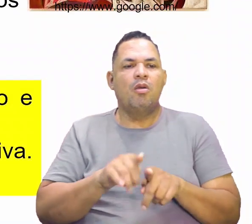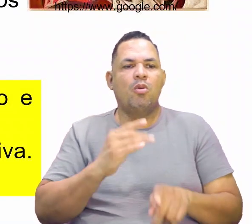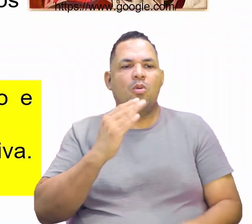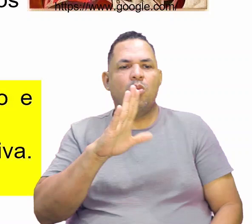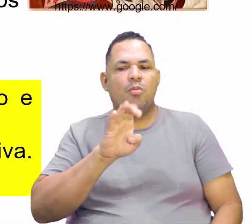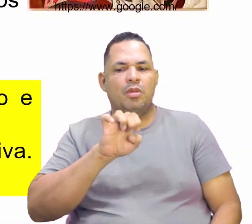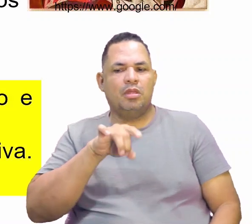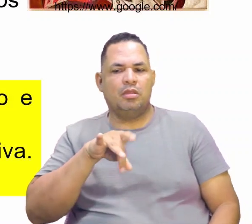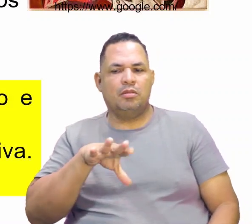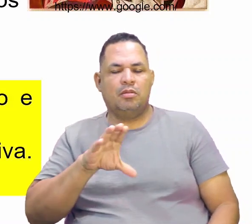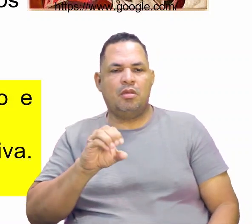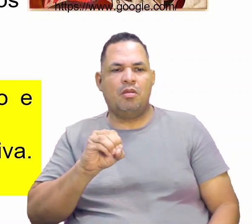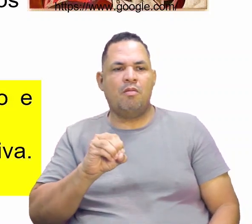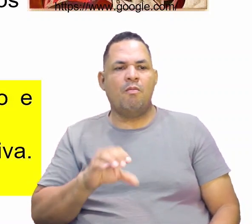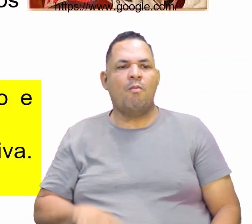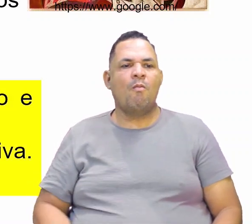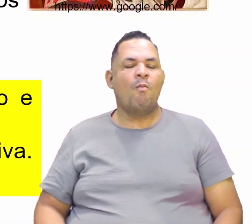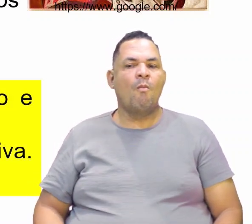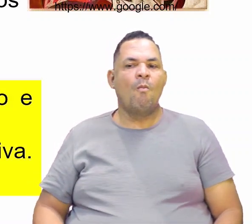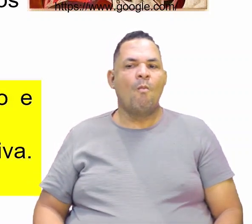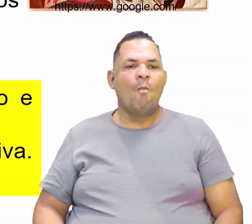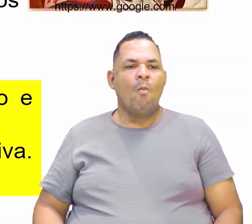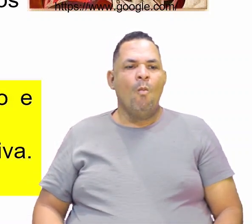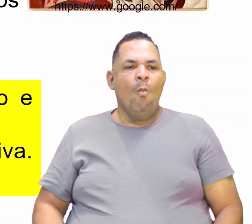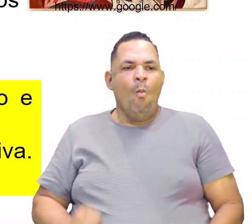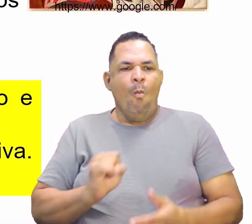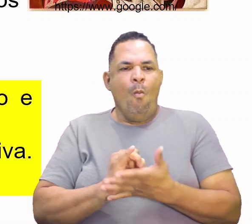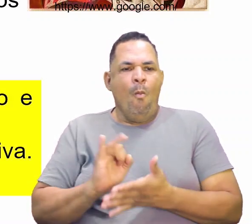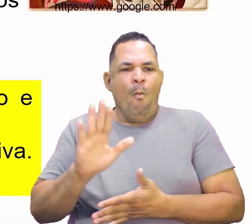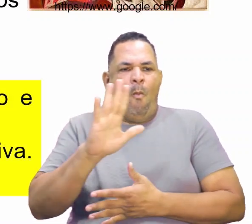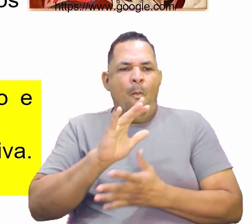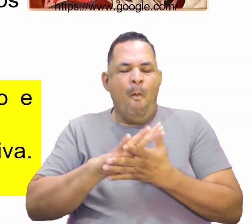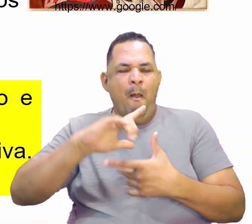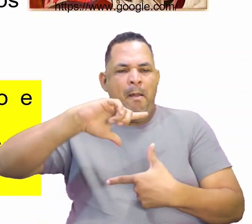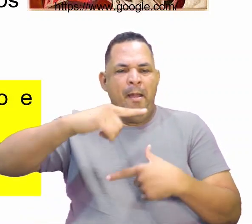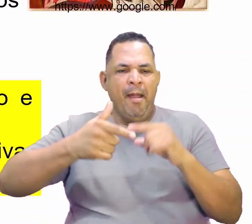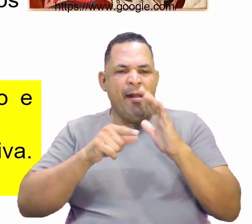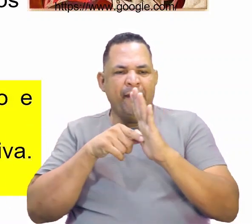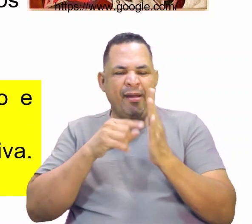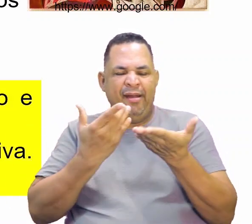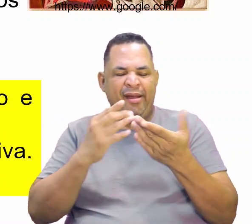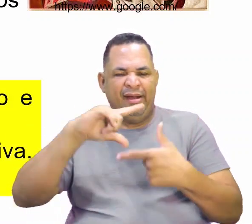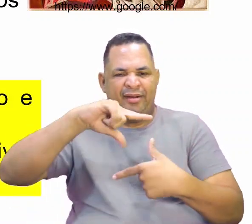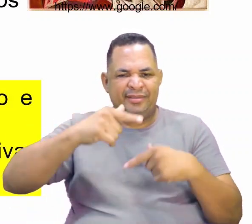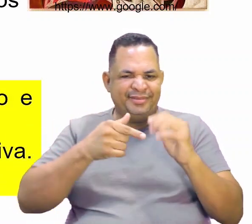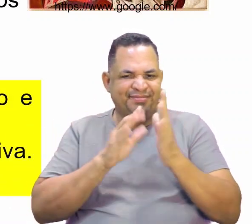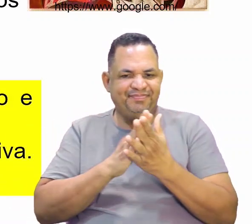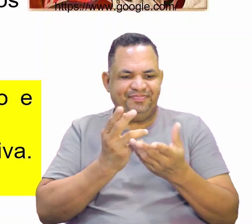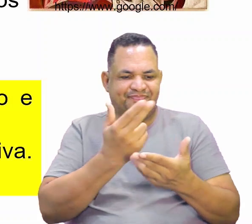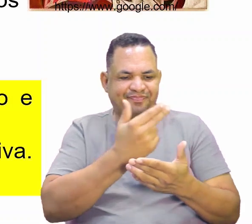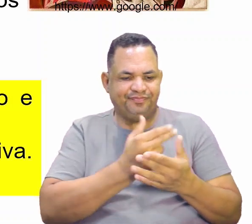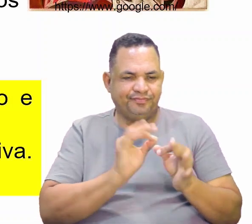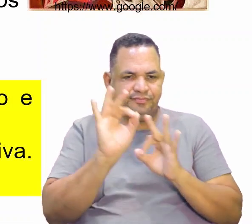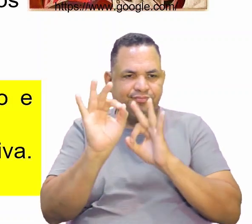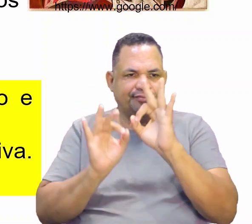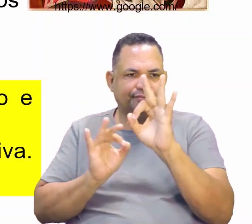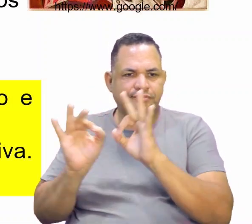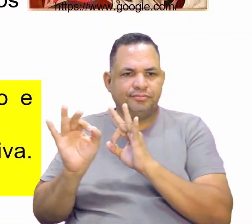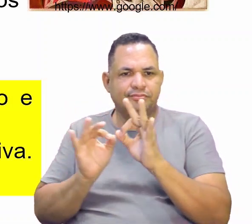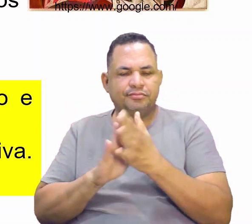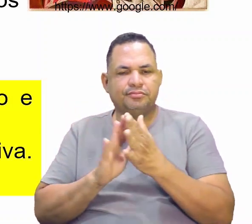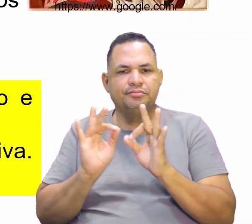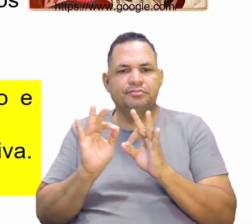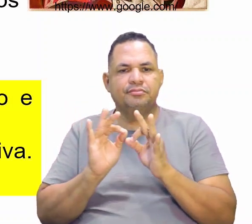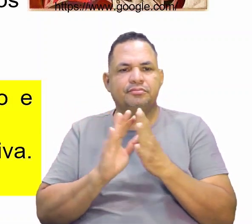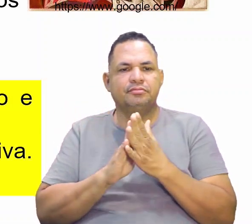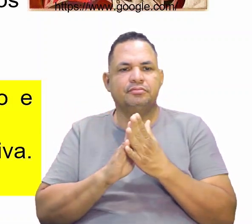cubismo? Olha aí, o cubismo, figuras geométricas, vamos sempre lembrar das figuras geométricas, dando forma a